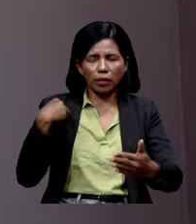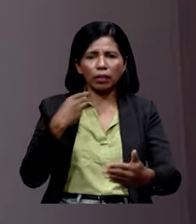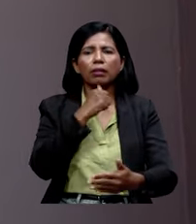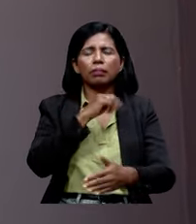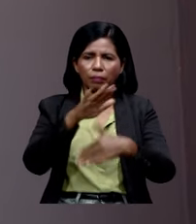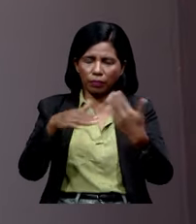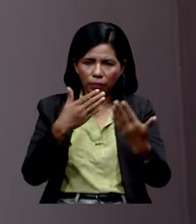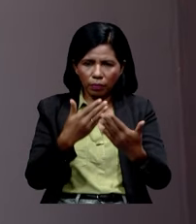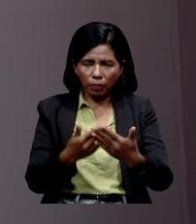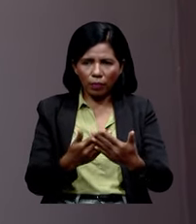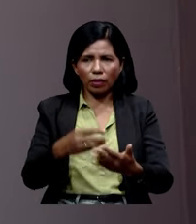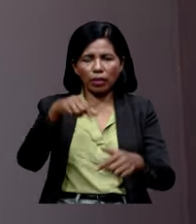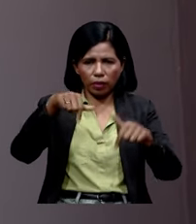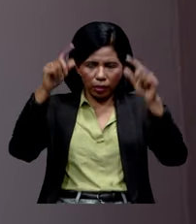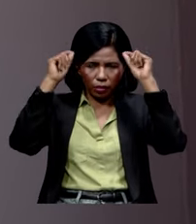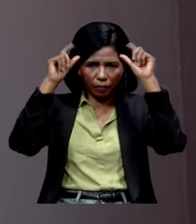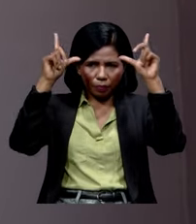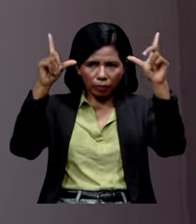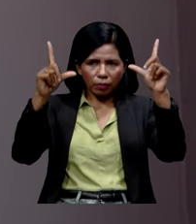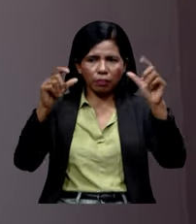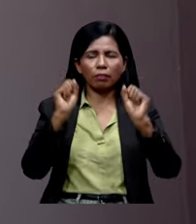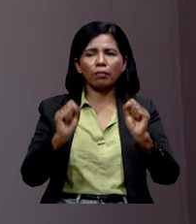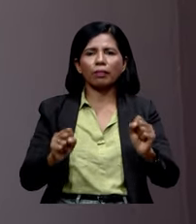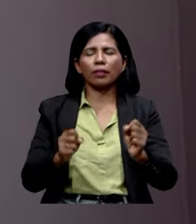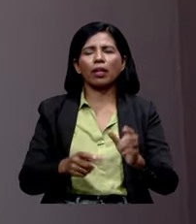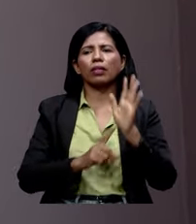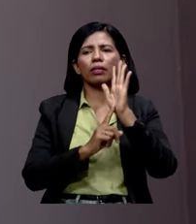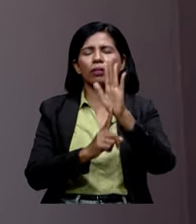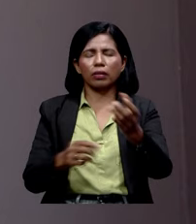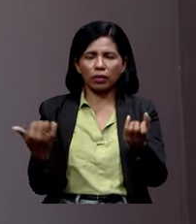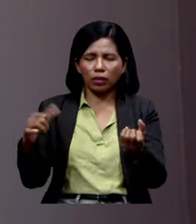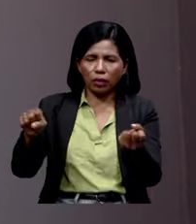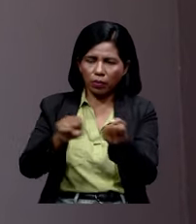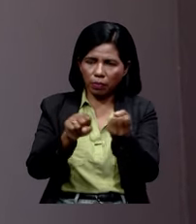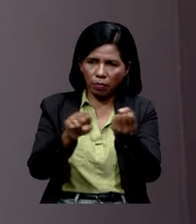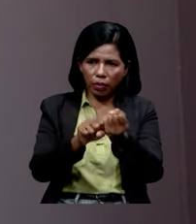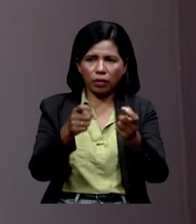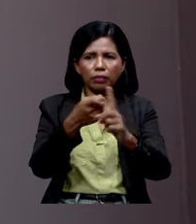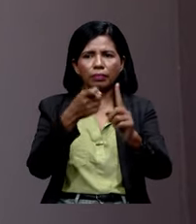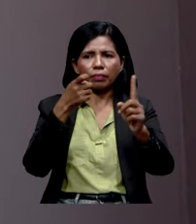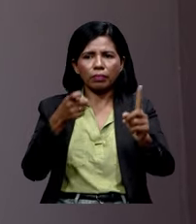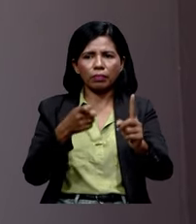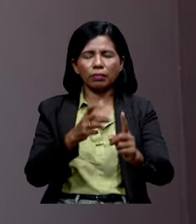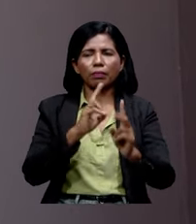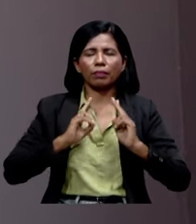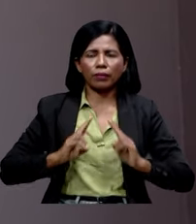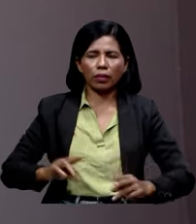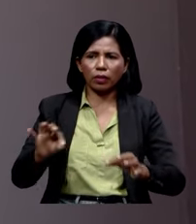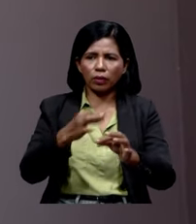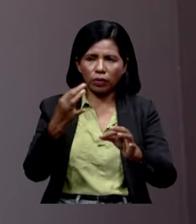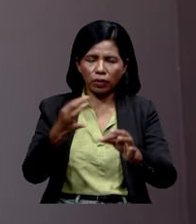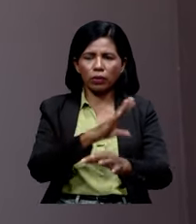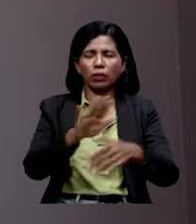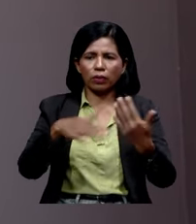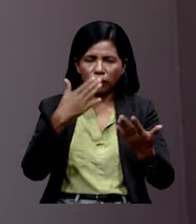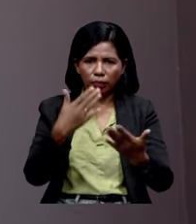todo, deve existir a Timor, a tu manifesta ser de contribuição, li usi a costura, li suco, túnica